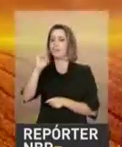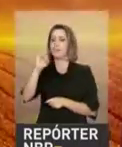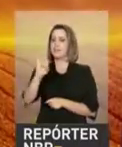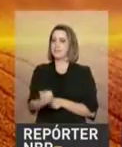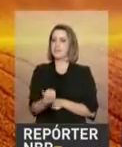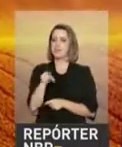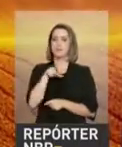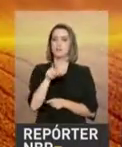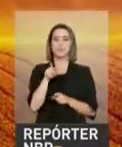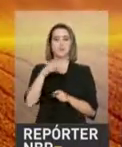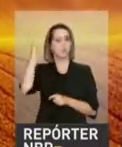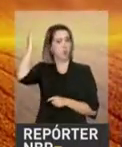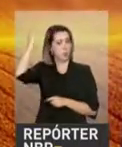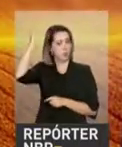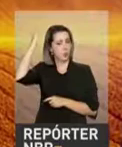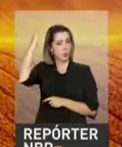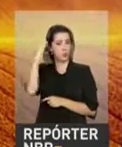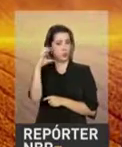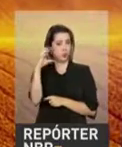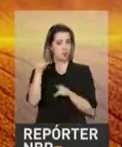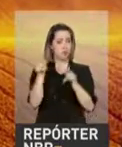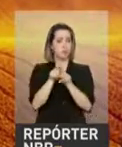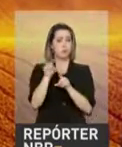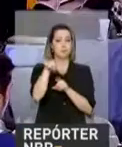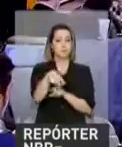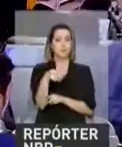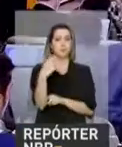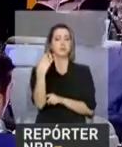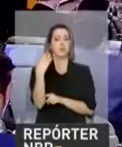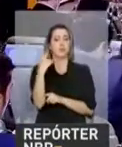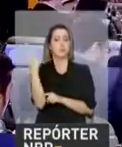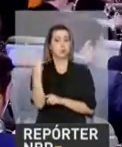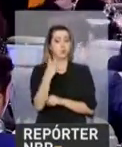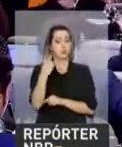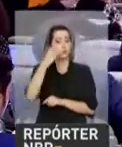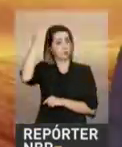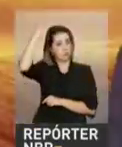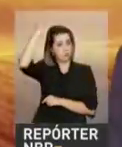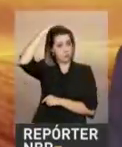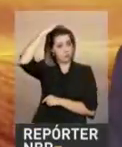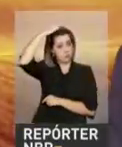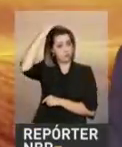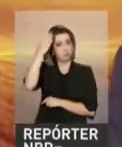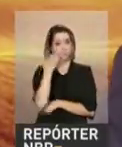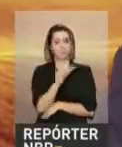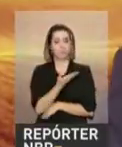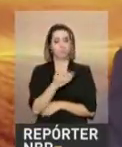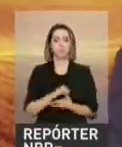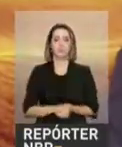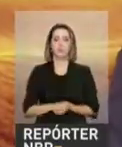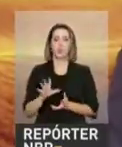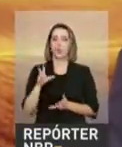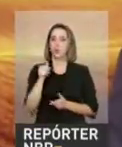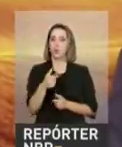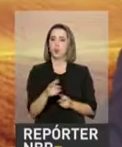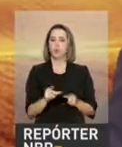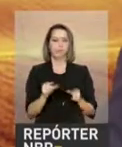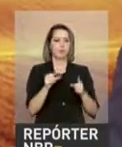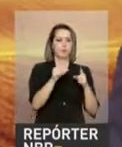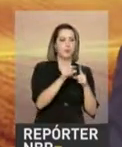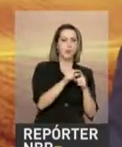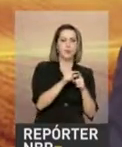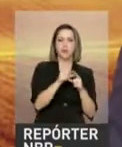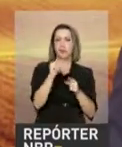e também do frigorífico Central de Carnes, em Colombo, os 2 no Paraná. Todos, pequeno, médio ou